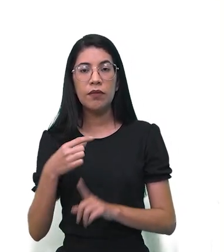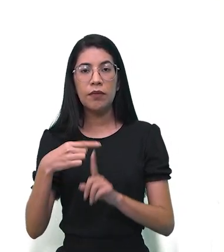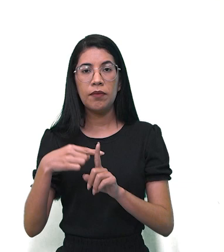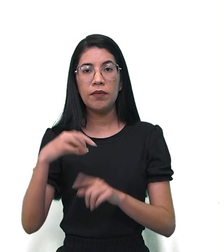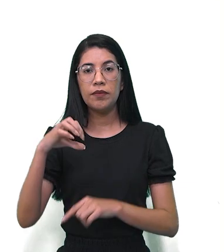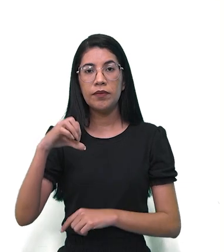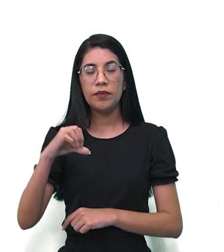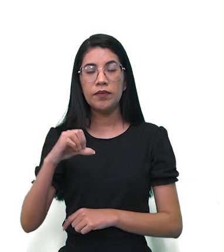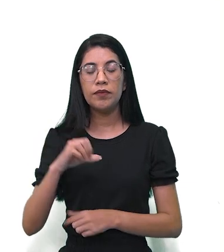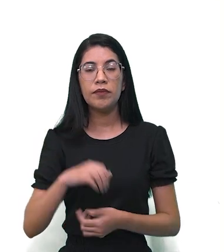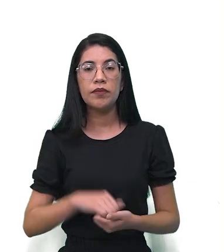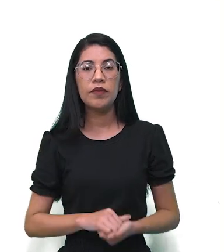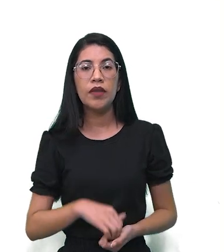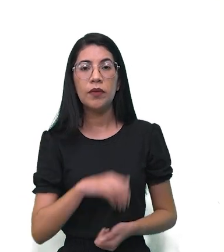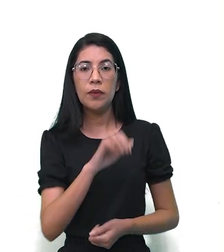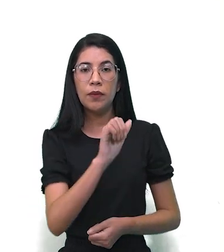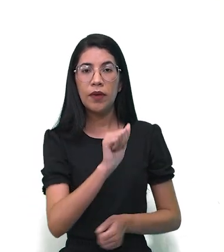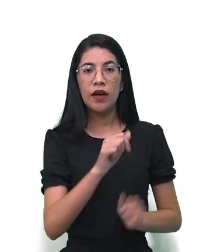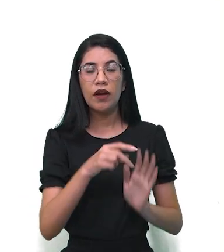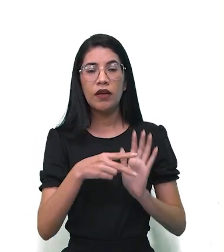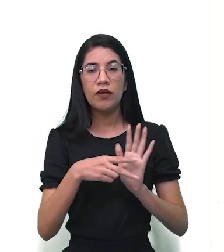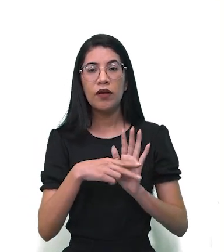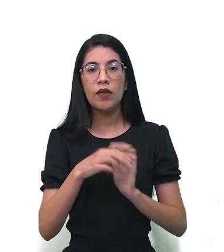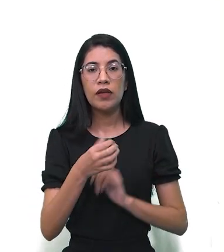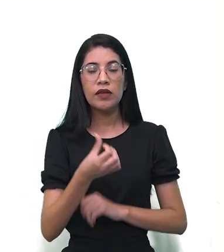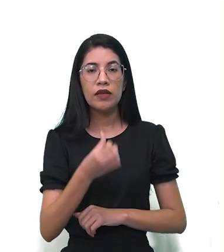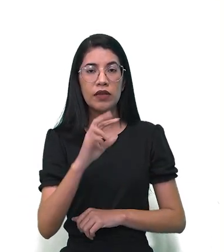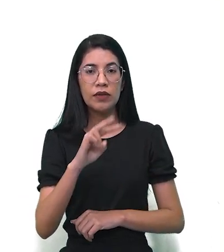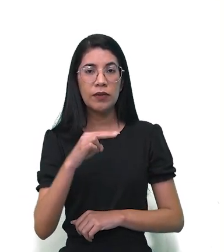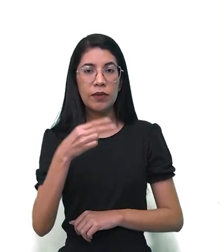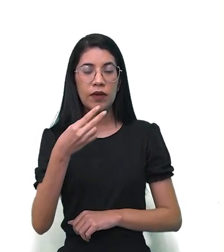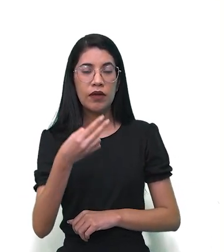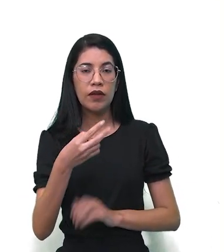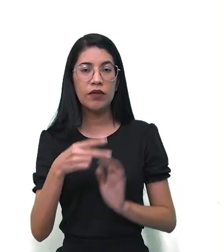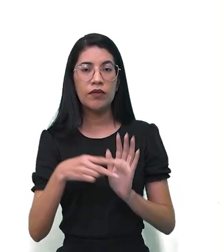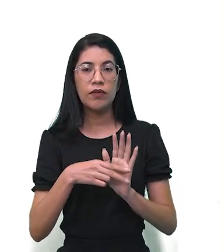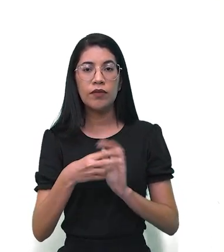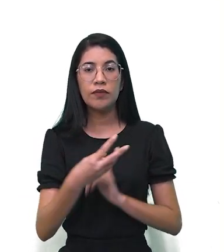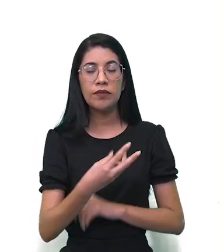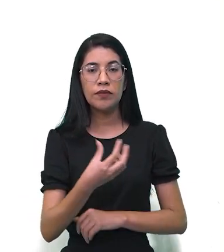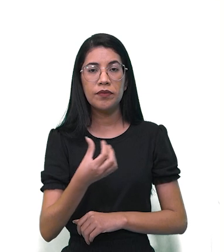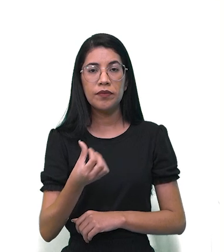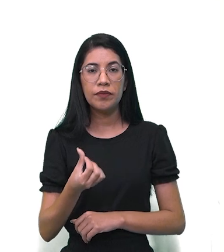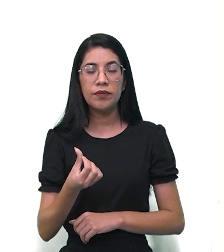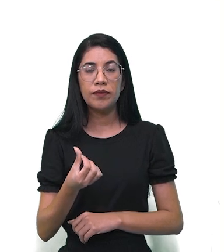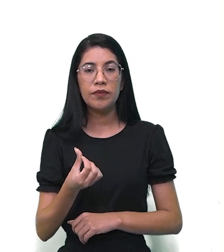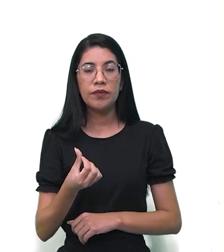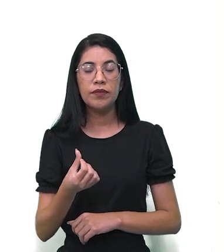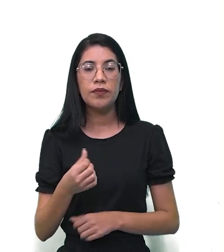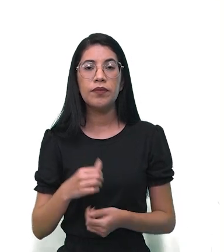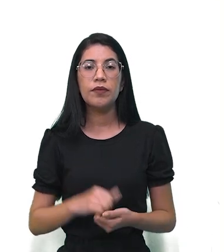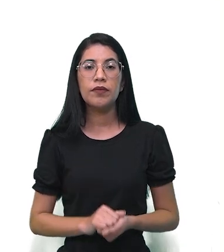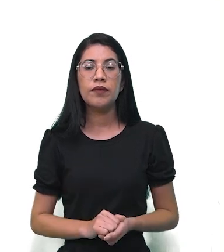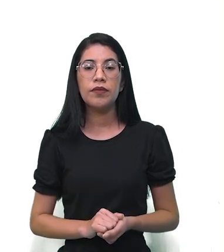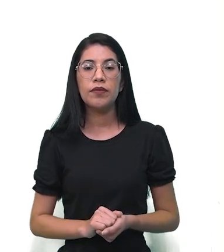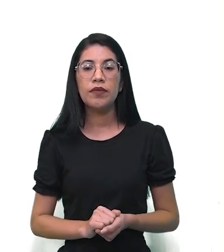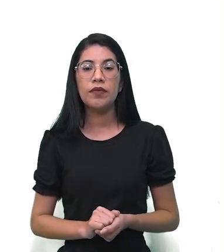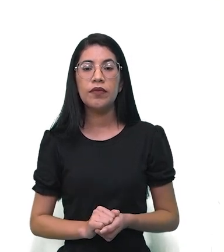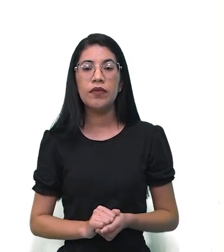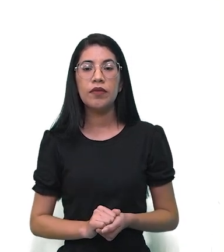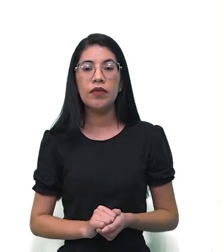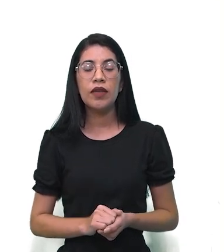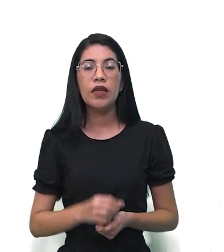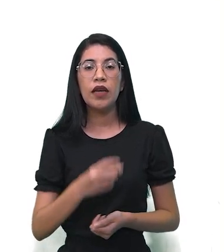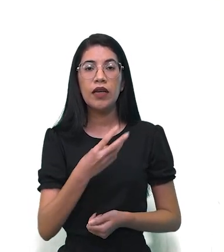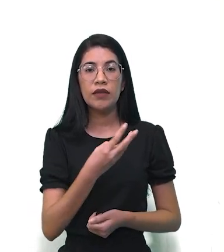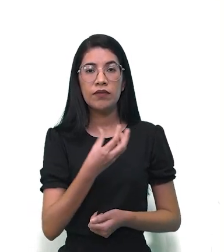Então, área é igual, 6 ao quadrado é igual a 36, mais, aqui eu tenho